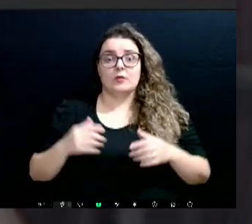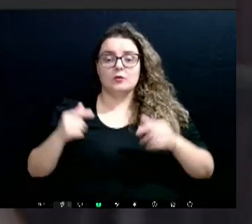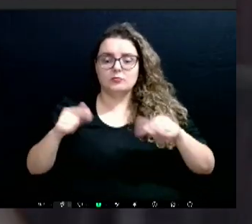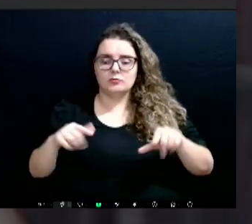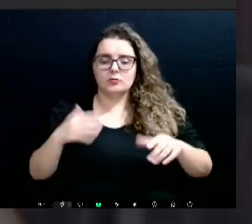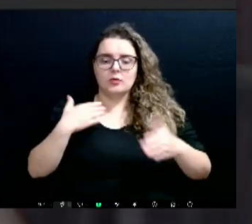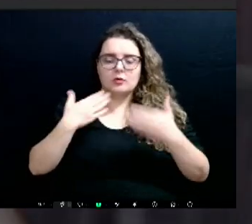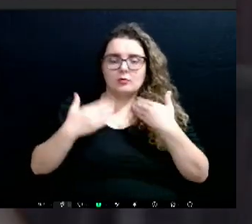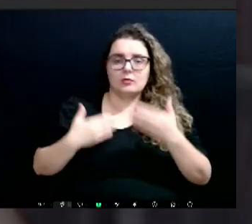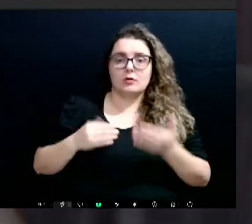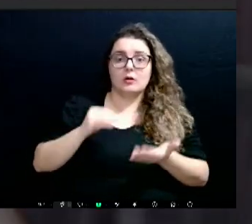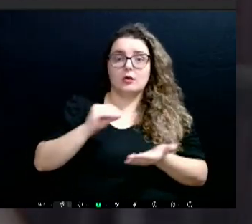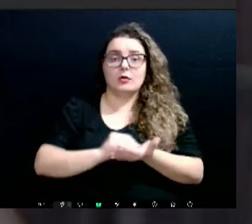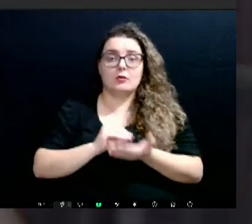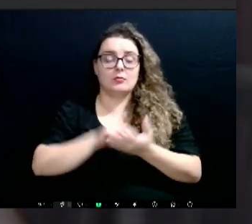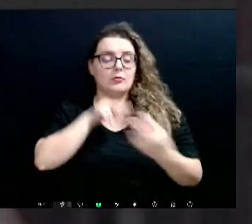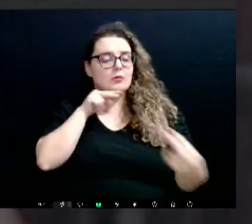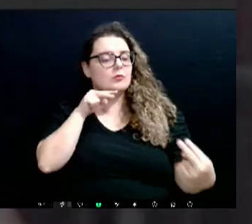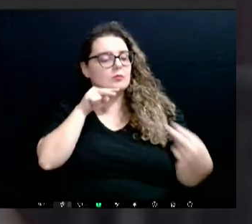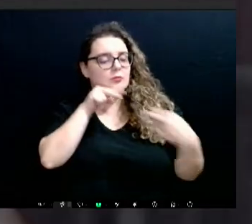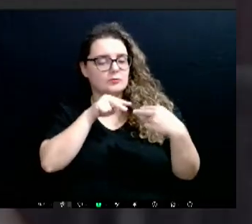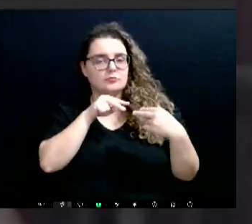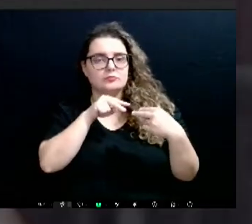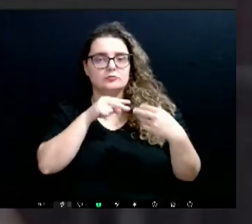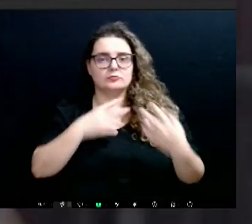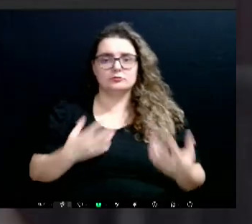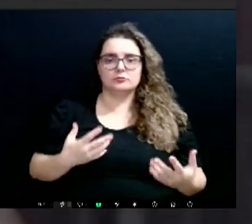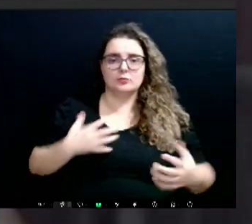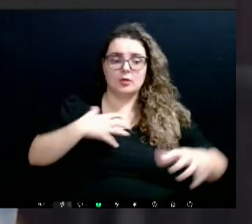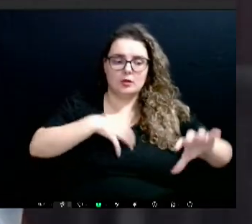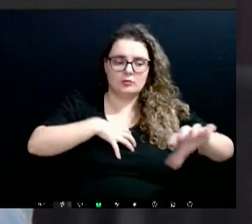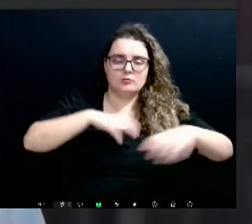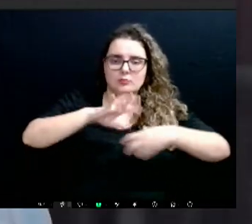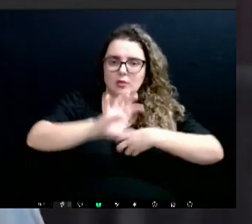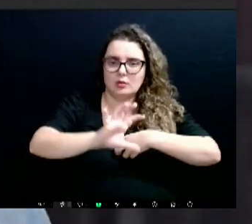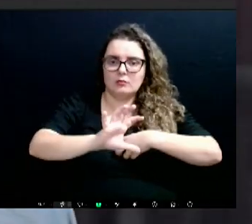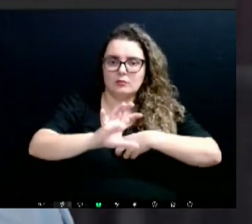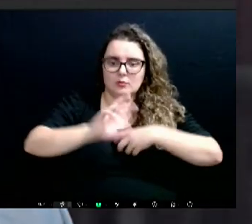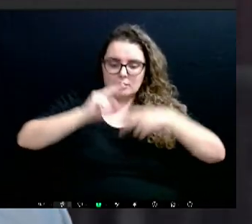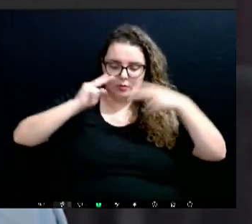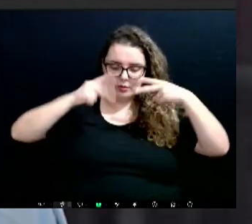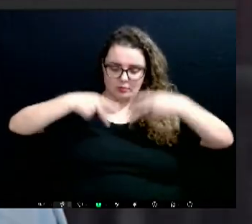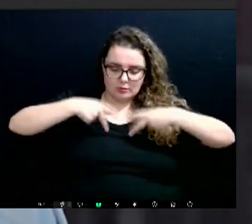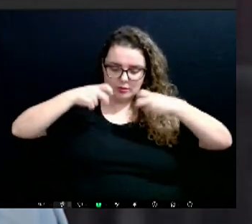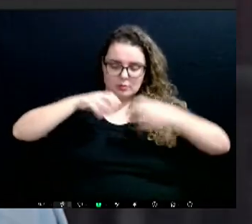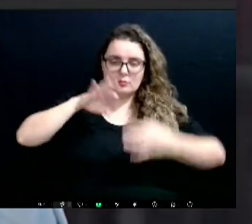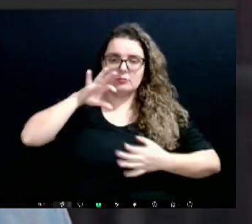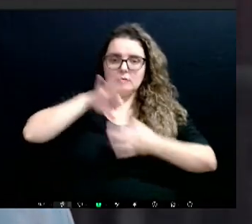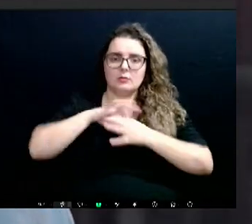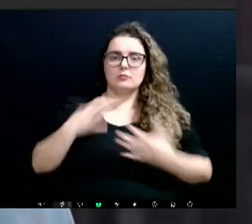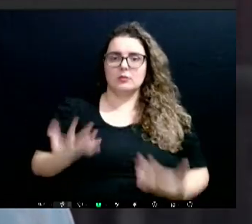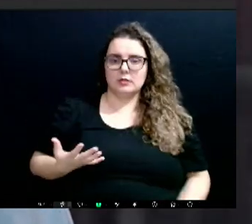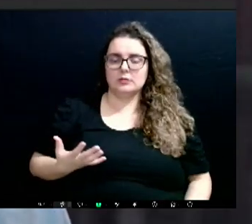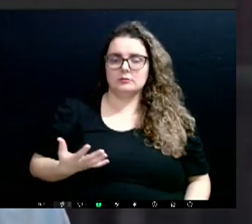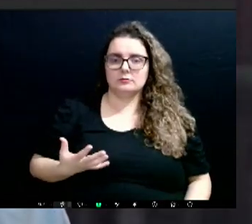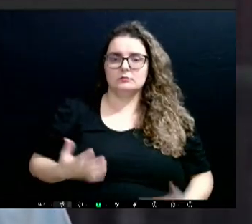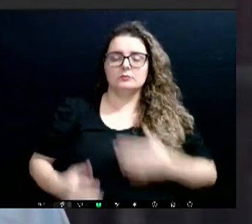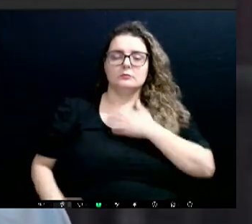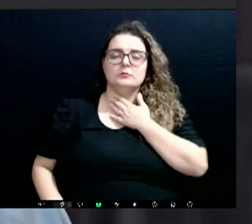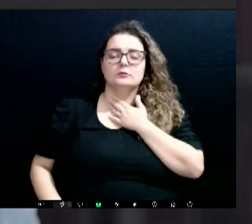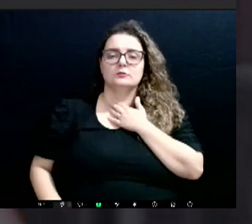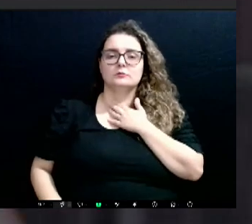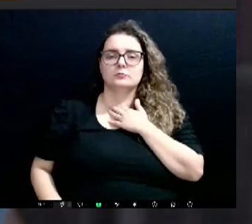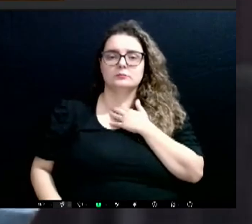falta do olhar para o outro, né? E do olhar consigo mesmo. A gente vê dentro do